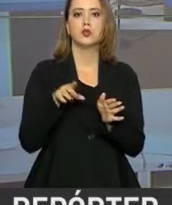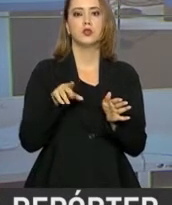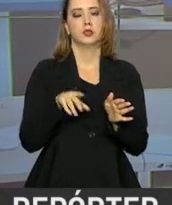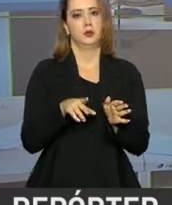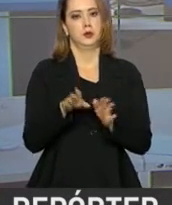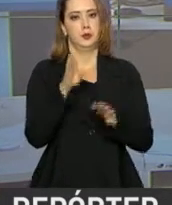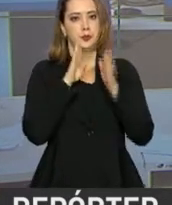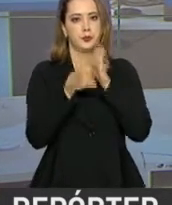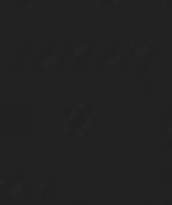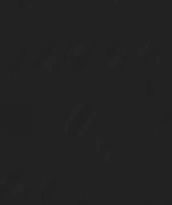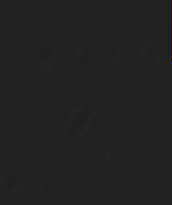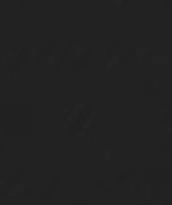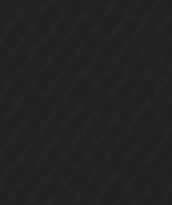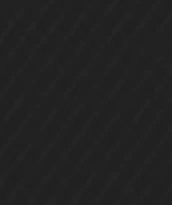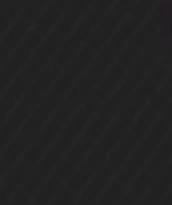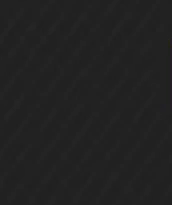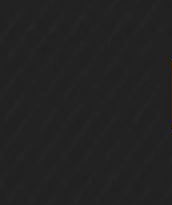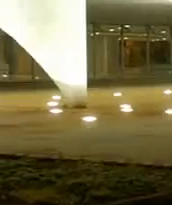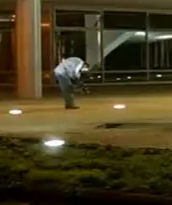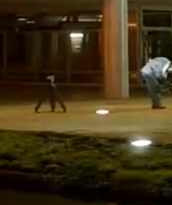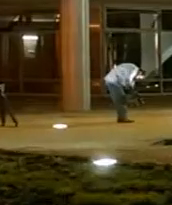em nossas redes sociais